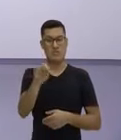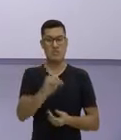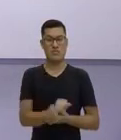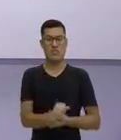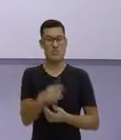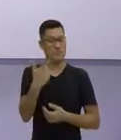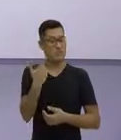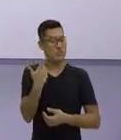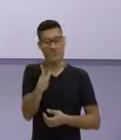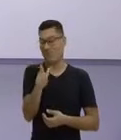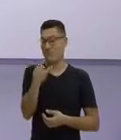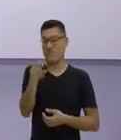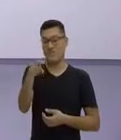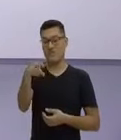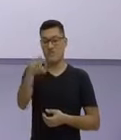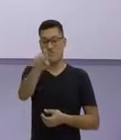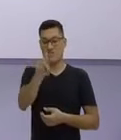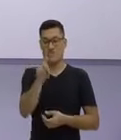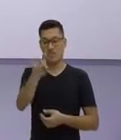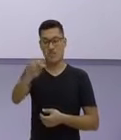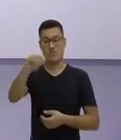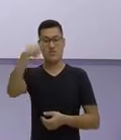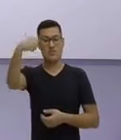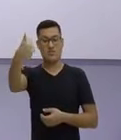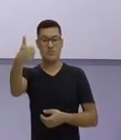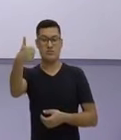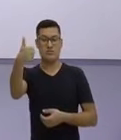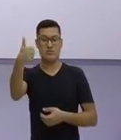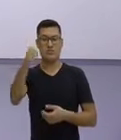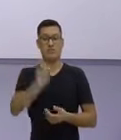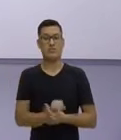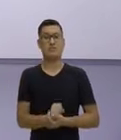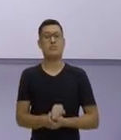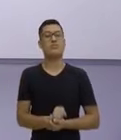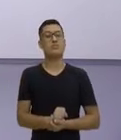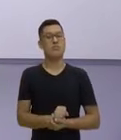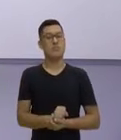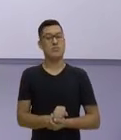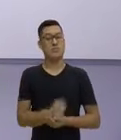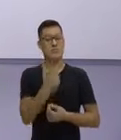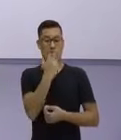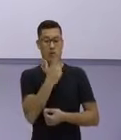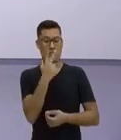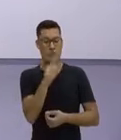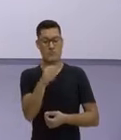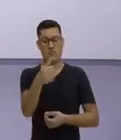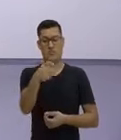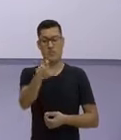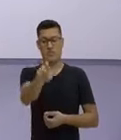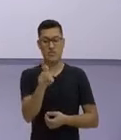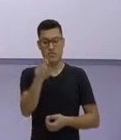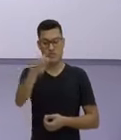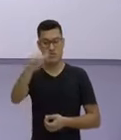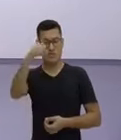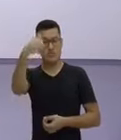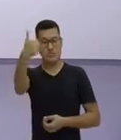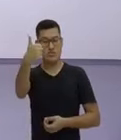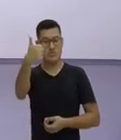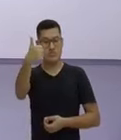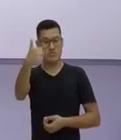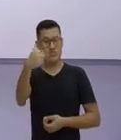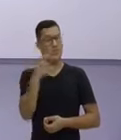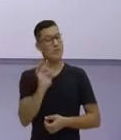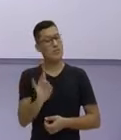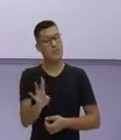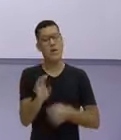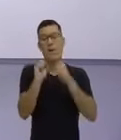elevado a 1, nem é função afim, não é nada. É seu tipo de função, tá? Então, apareceu o x elevado a 1, ou simplesmente o x, né? Tu já